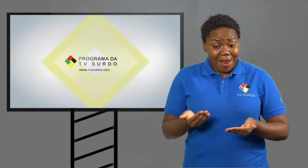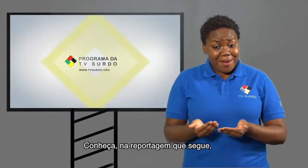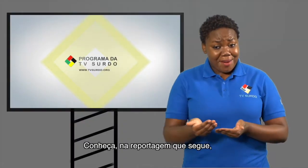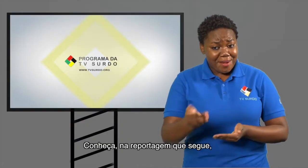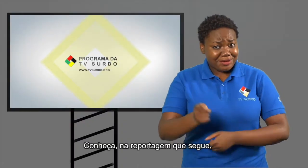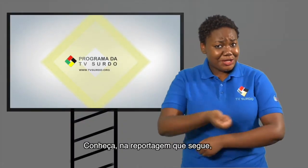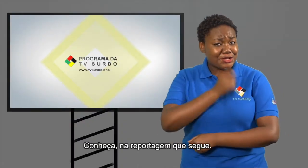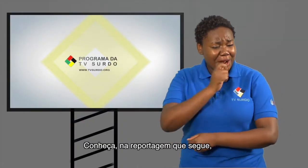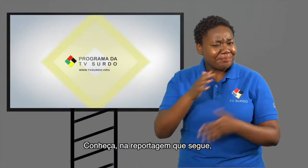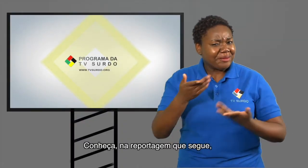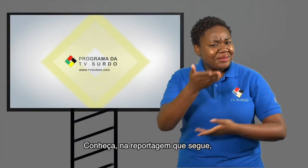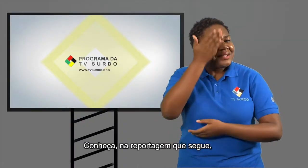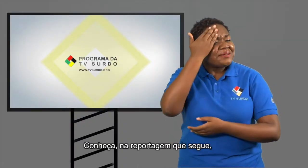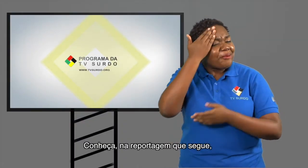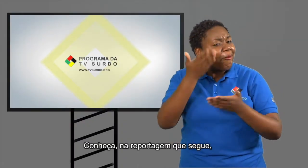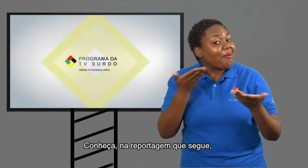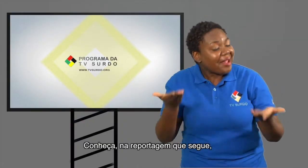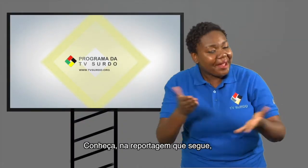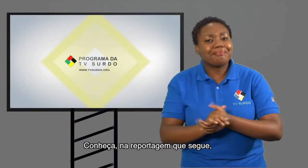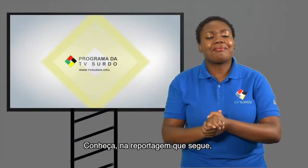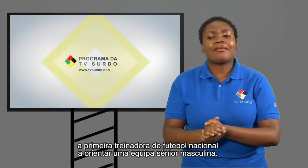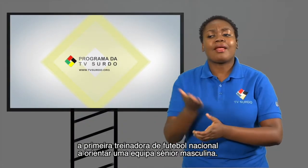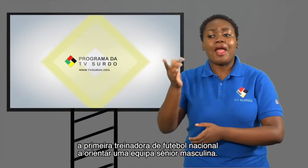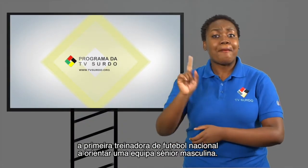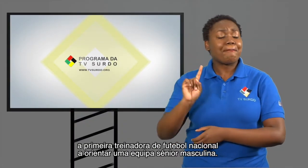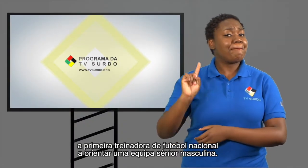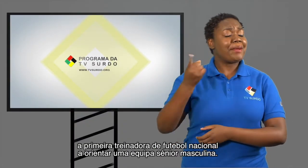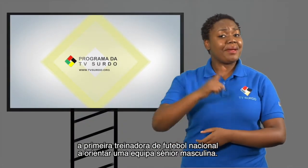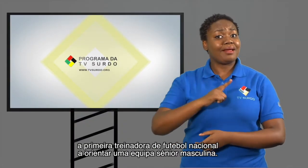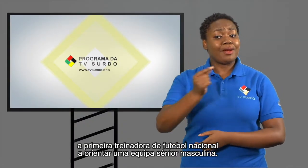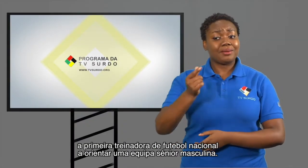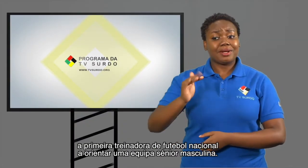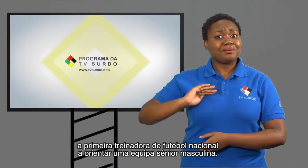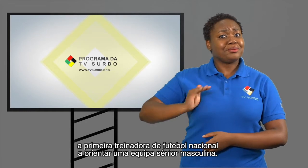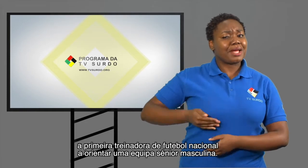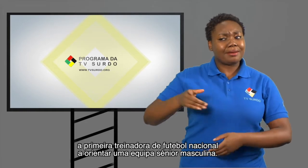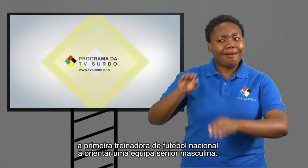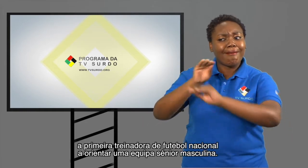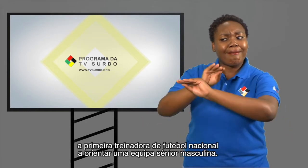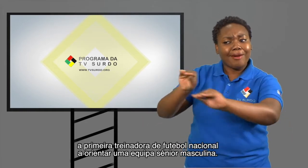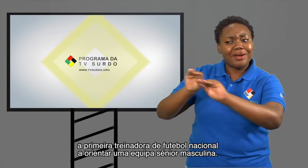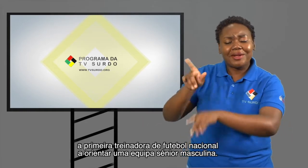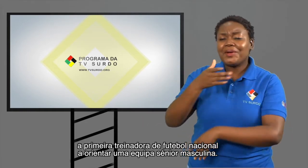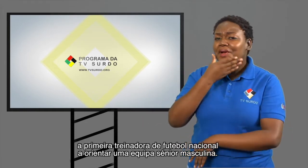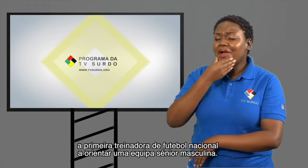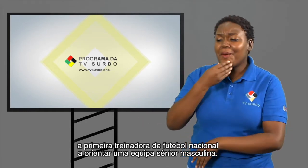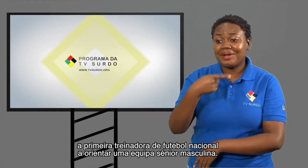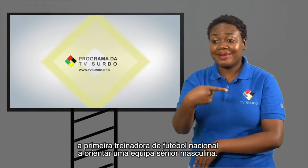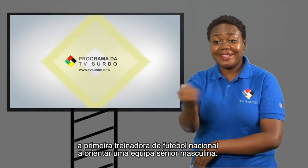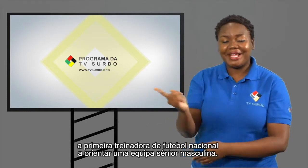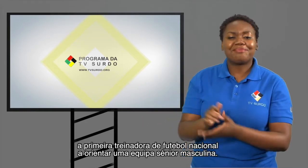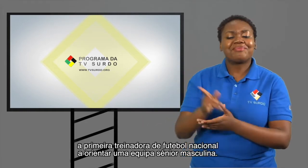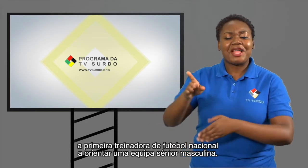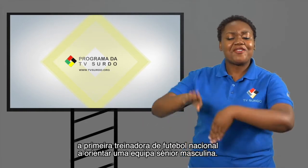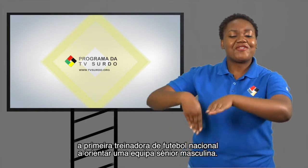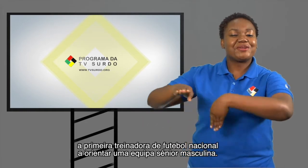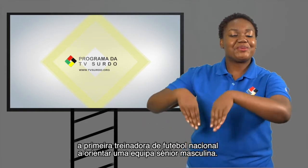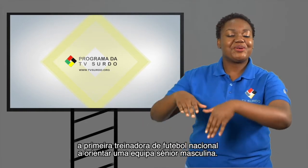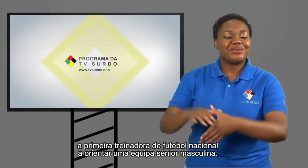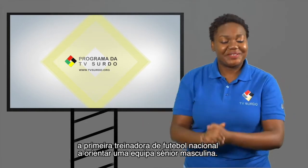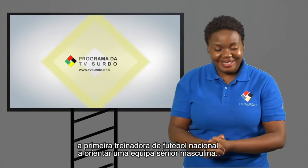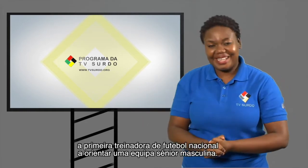Conheça, na reportagem que segue, a primeira treinadora de futebol nacional a orientar uma equipa